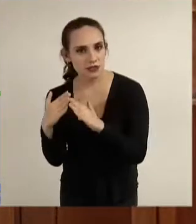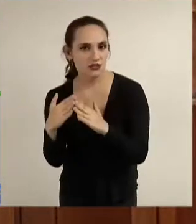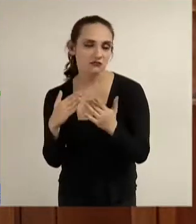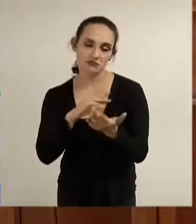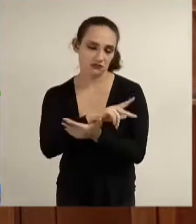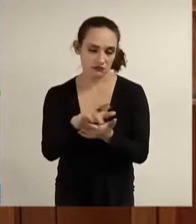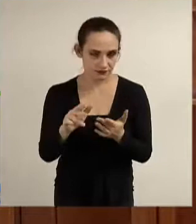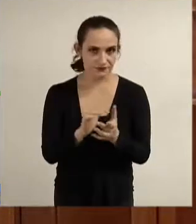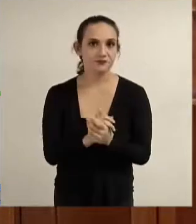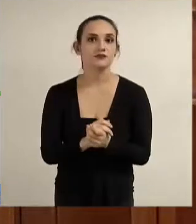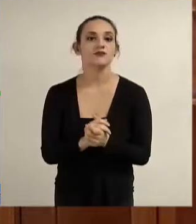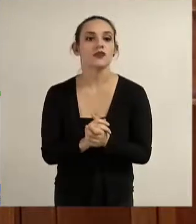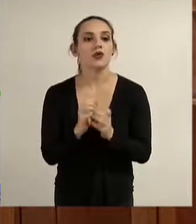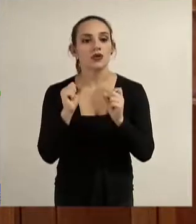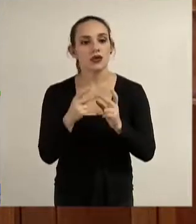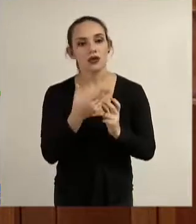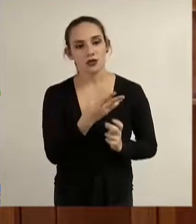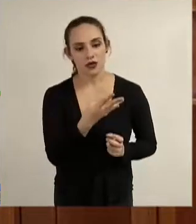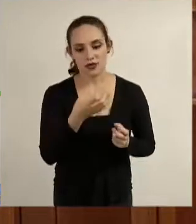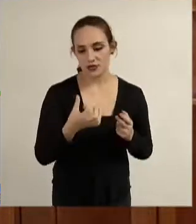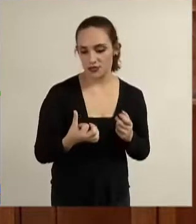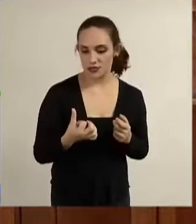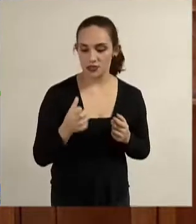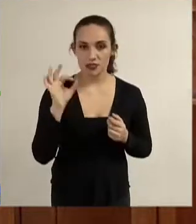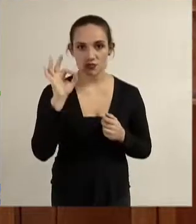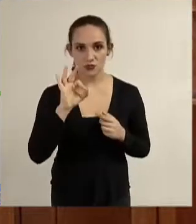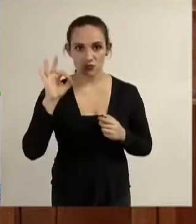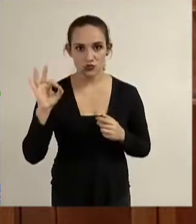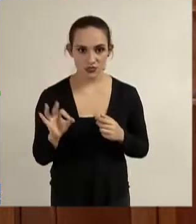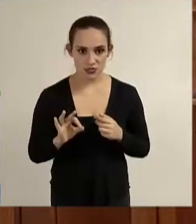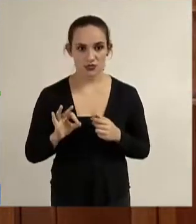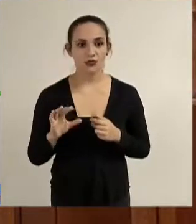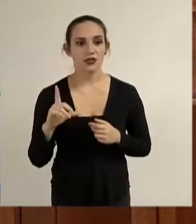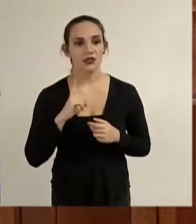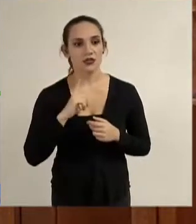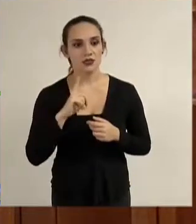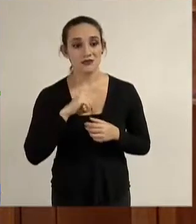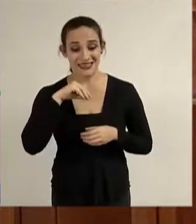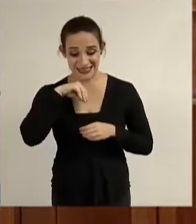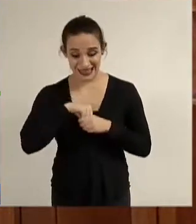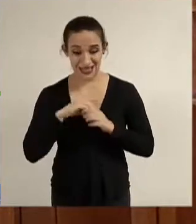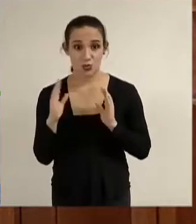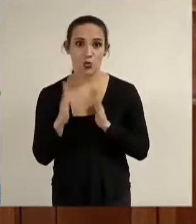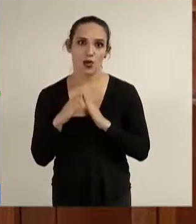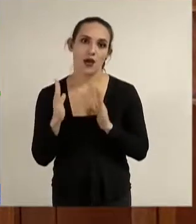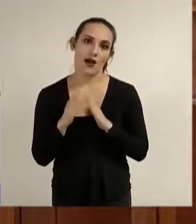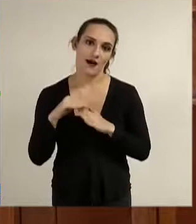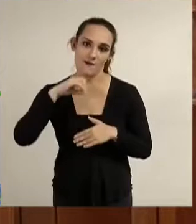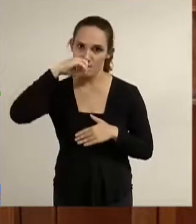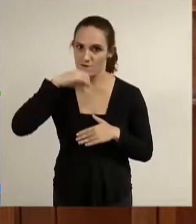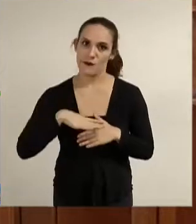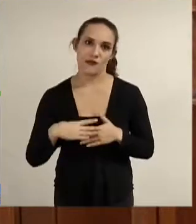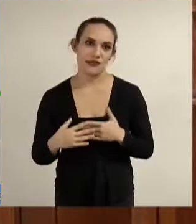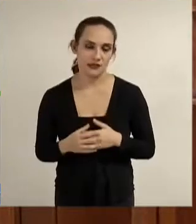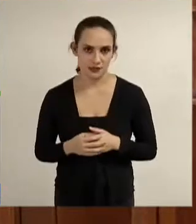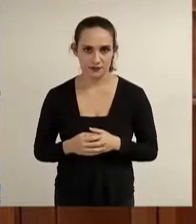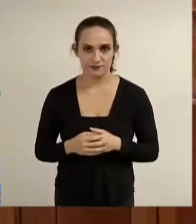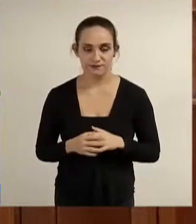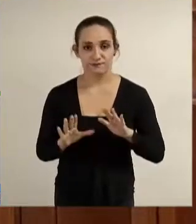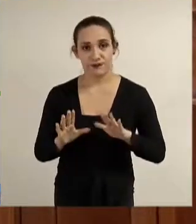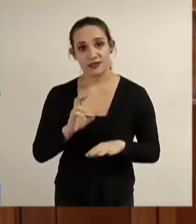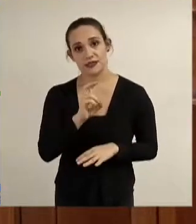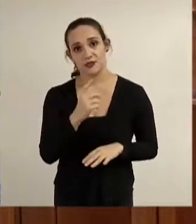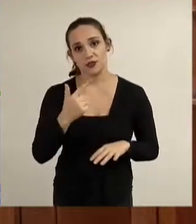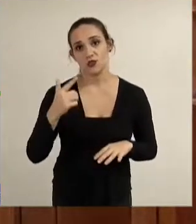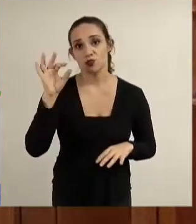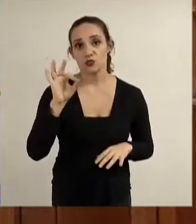42% das mulheres tiveram agressões dentro do seu próprio lar e 52%